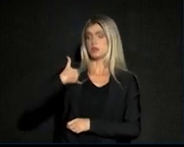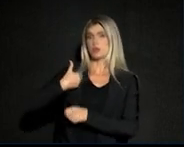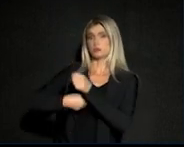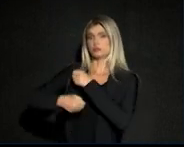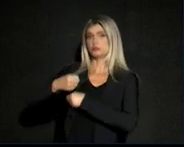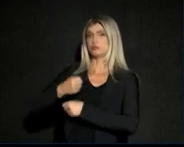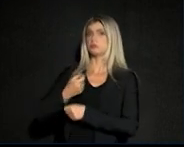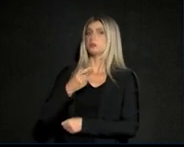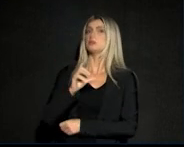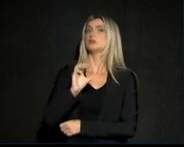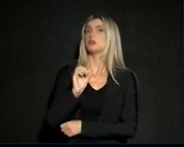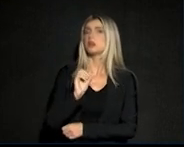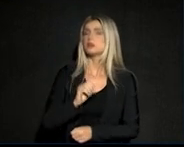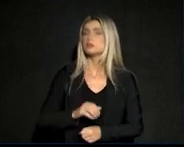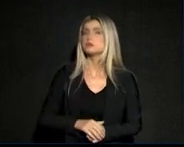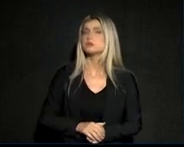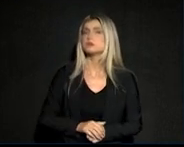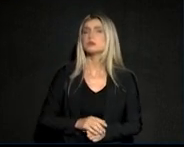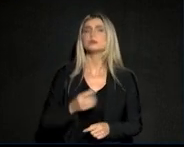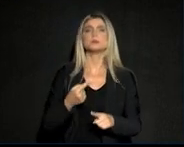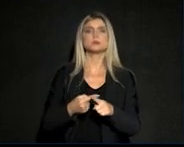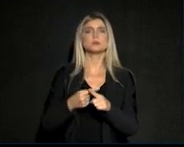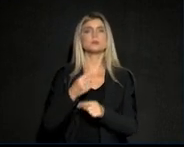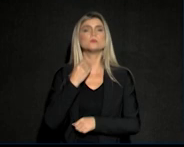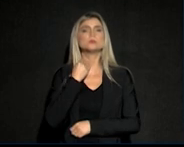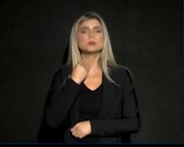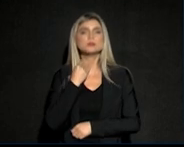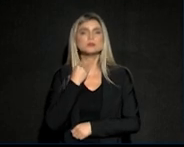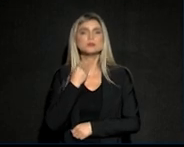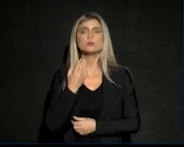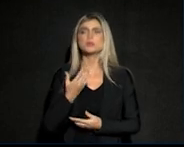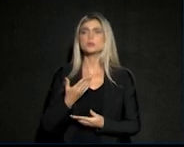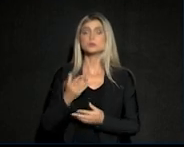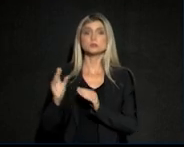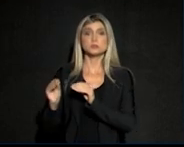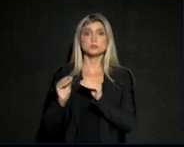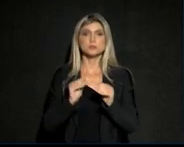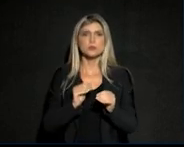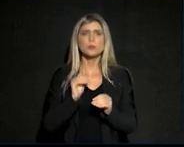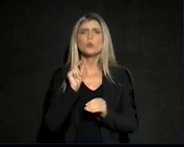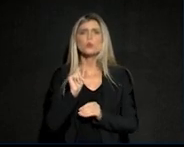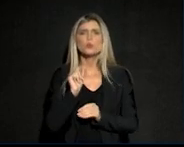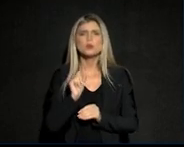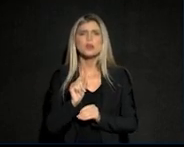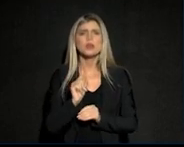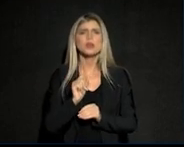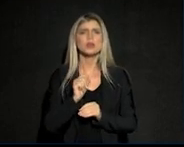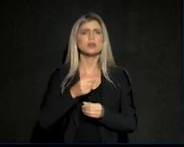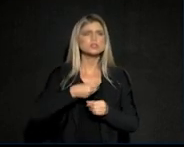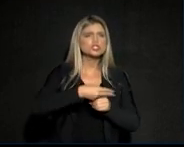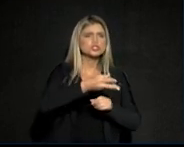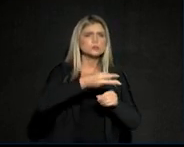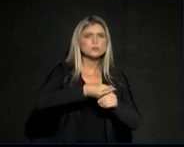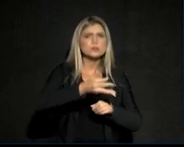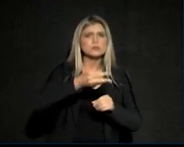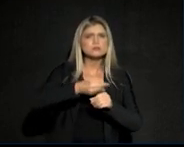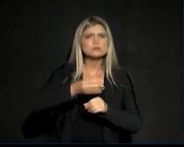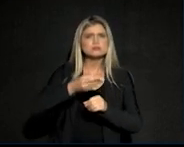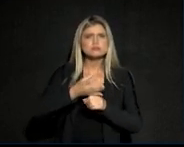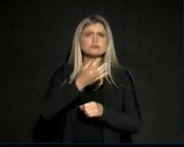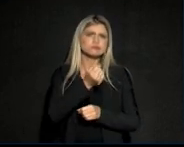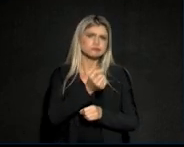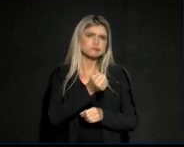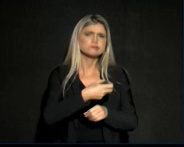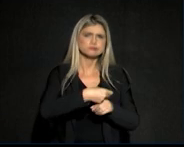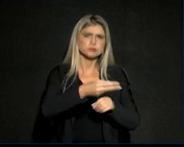começo porque o banco na hora que ele foi colocado para funcionar como um monopolista que distribui a subsídio algumas coisas acontecem